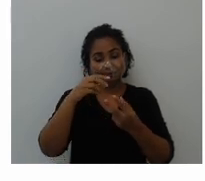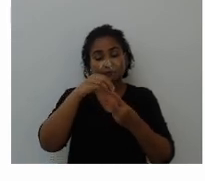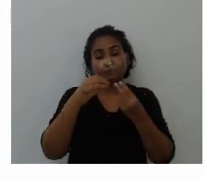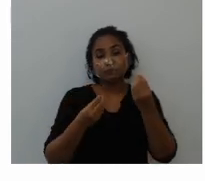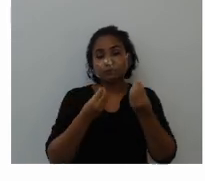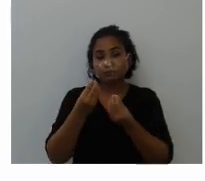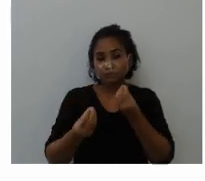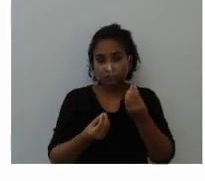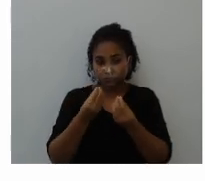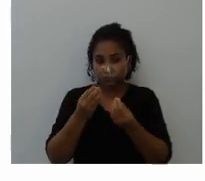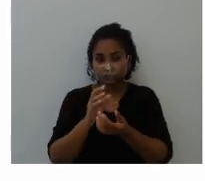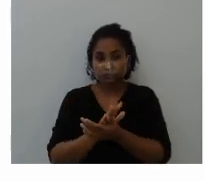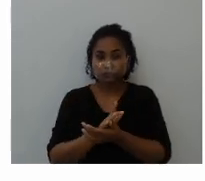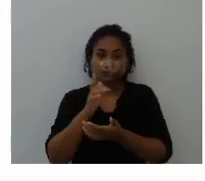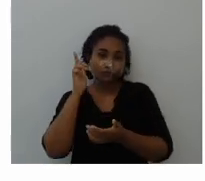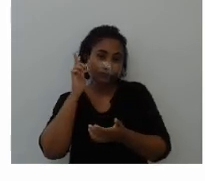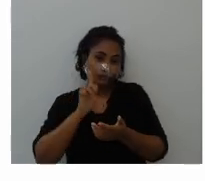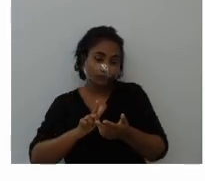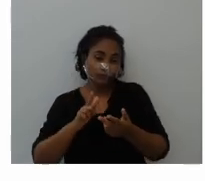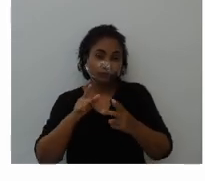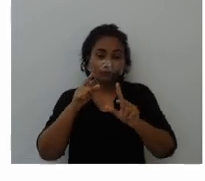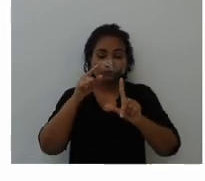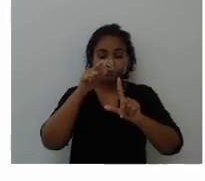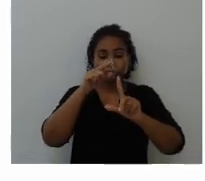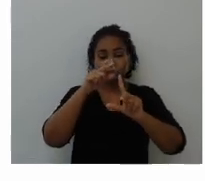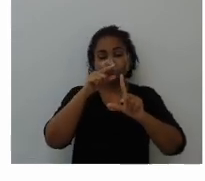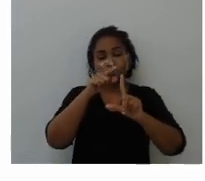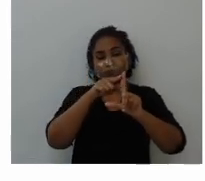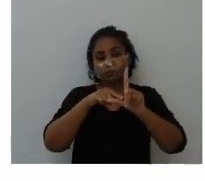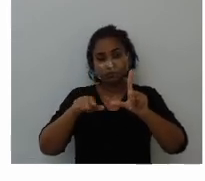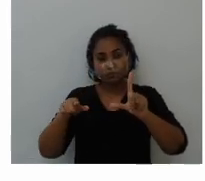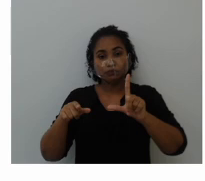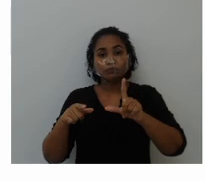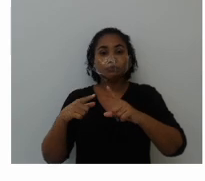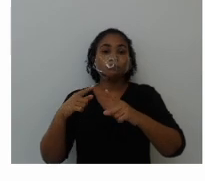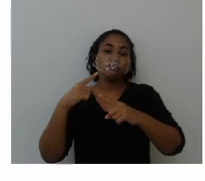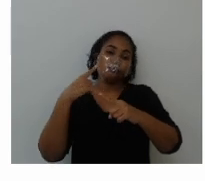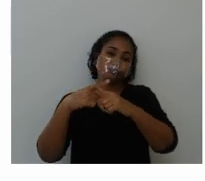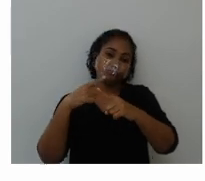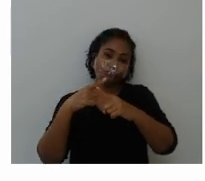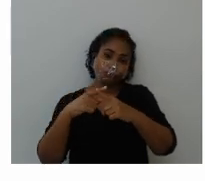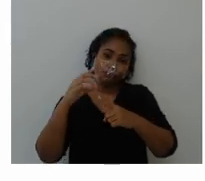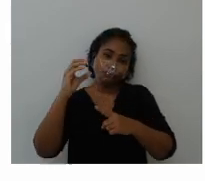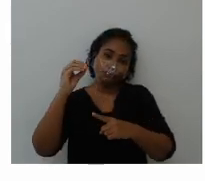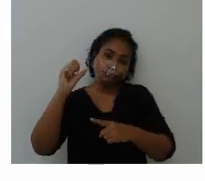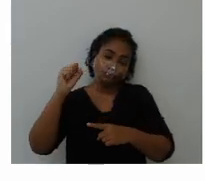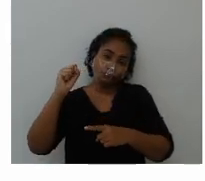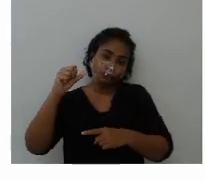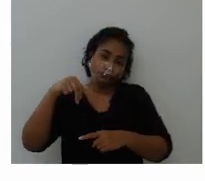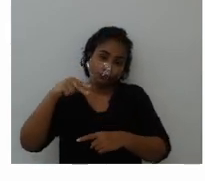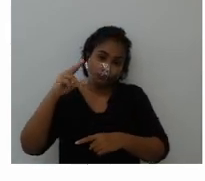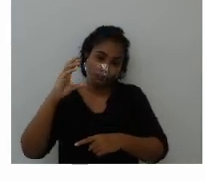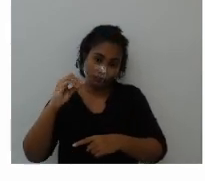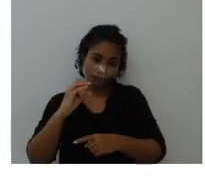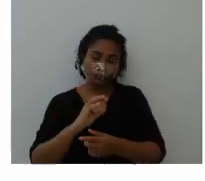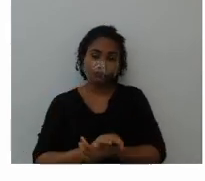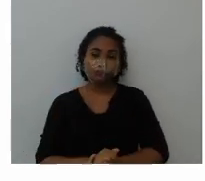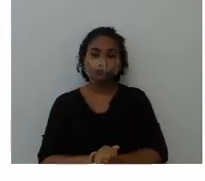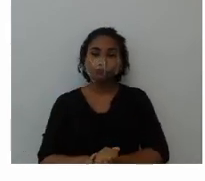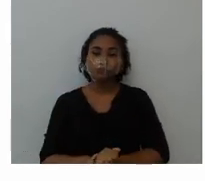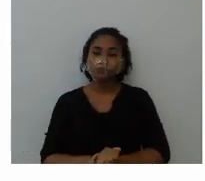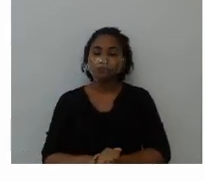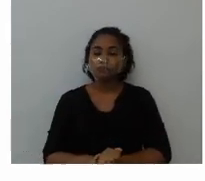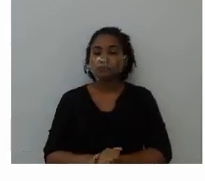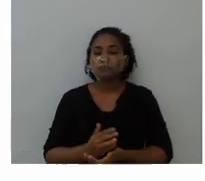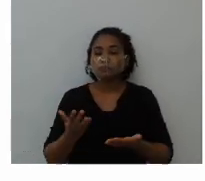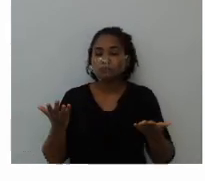Olha ali que a gente falou. A componente X multiplica por cosseno. Paulinho, a componente Y multiplica pelo seno. Então